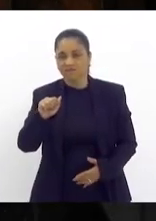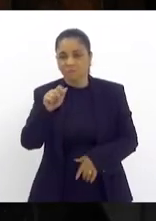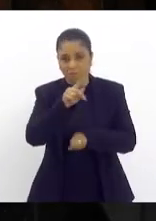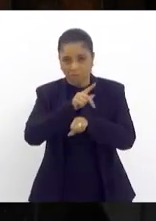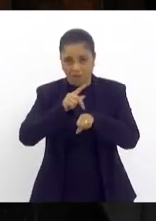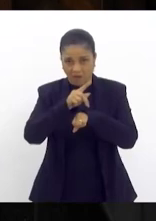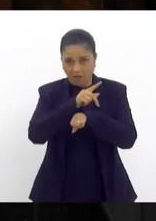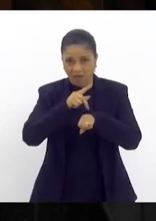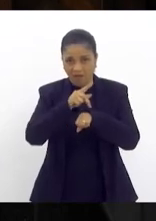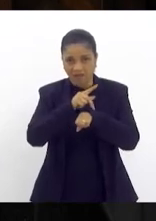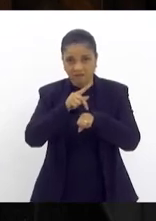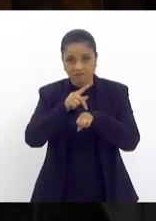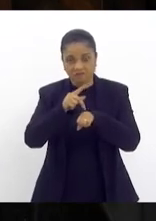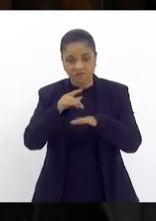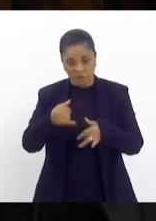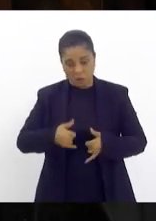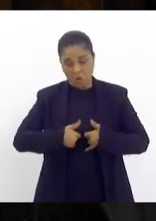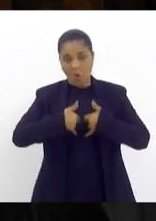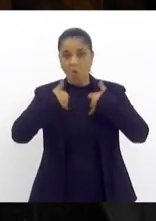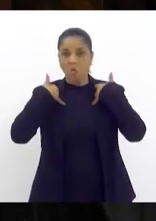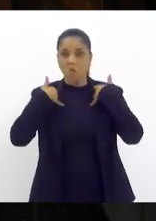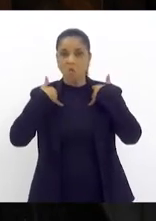lançou um drone